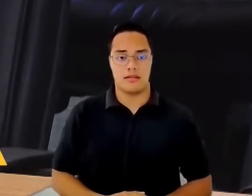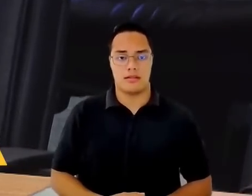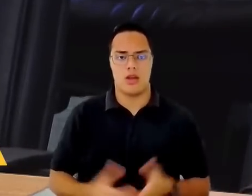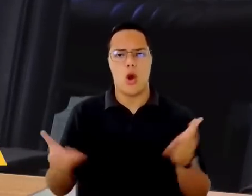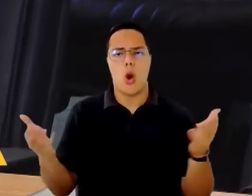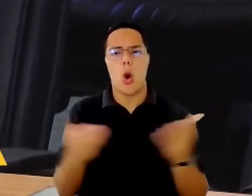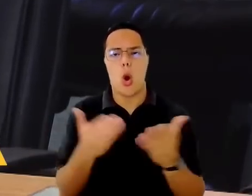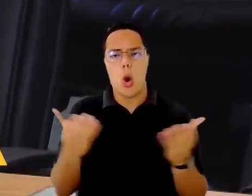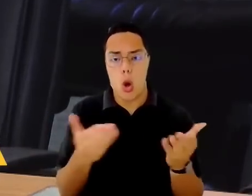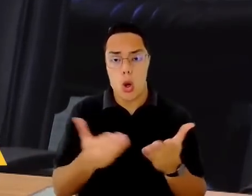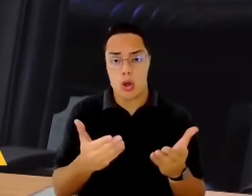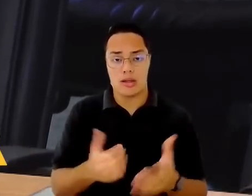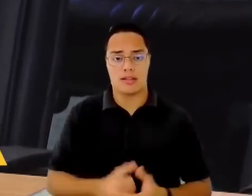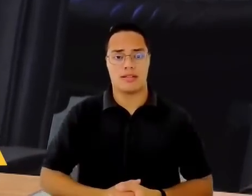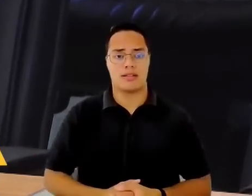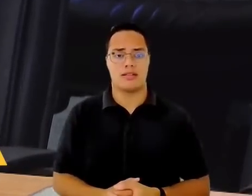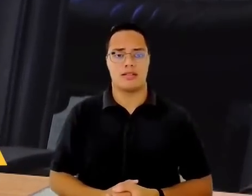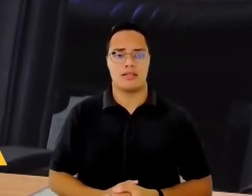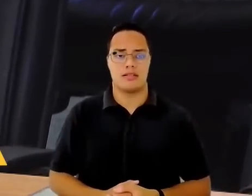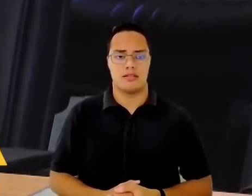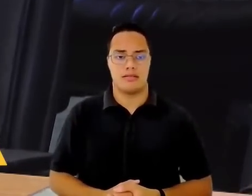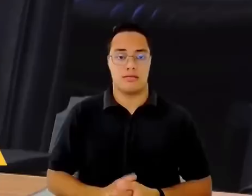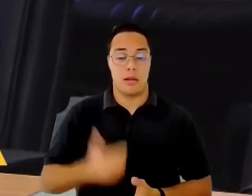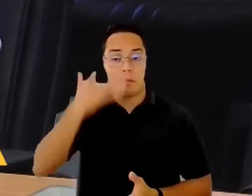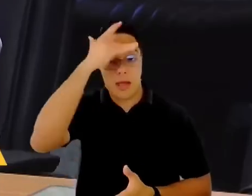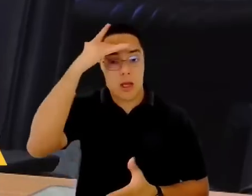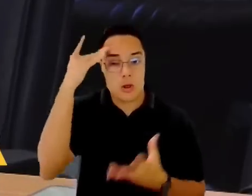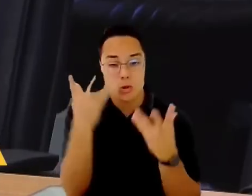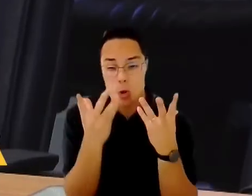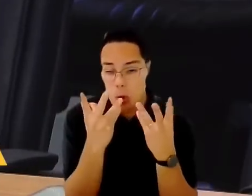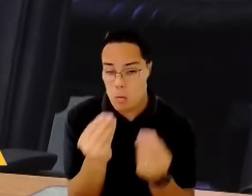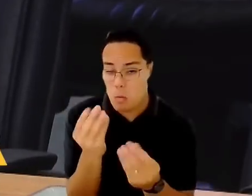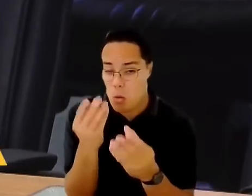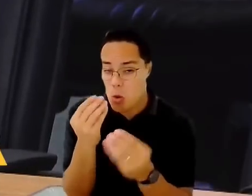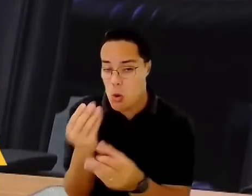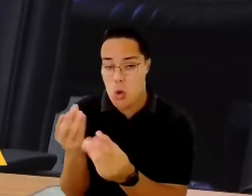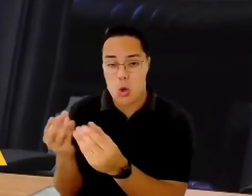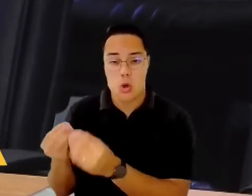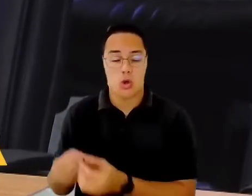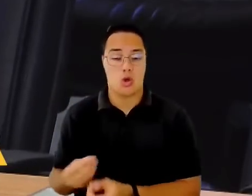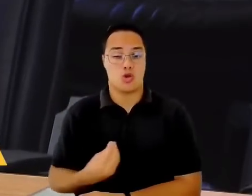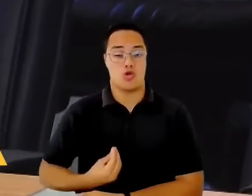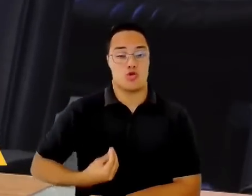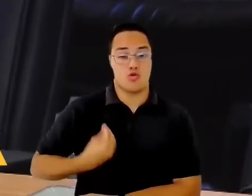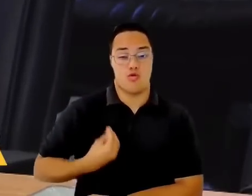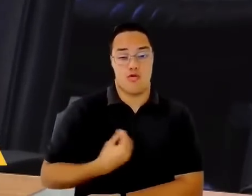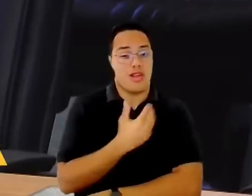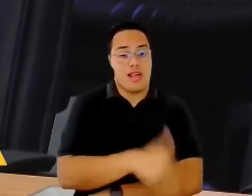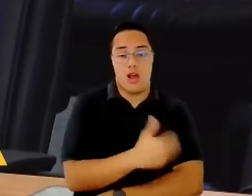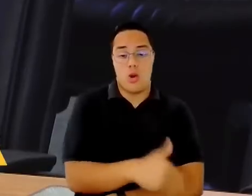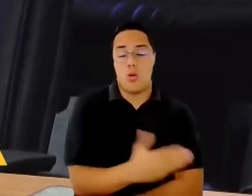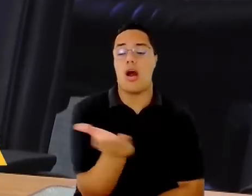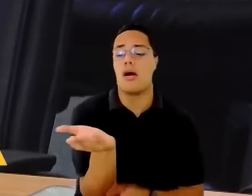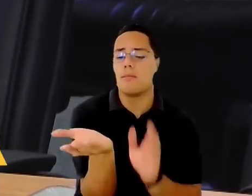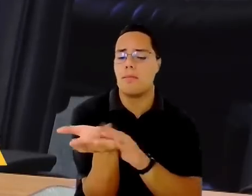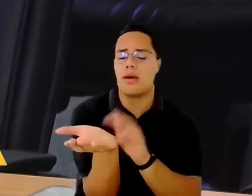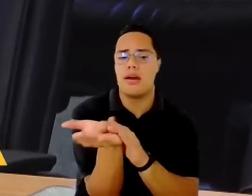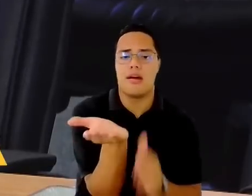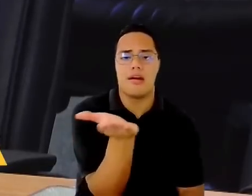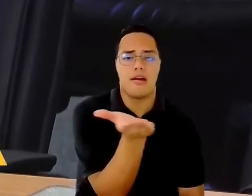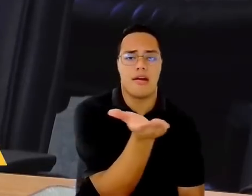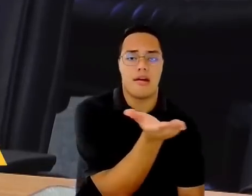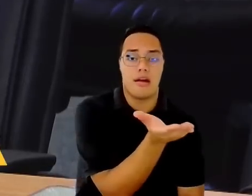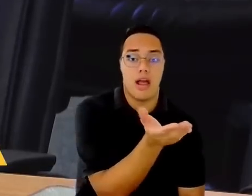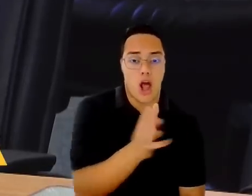imenso de pessoas que estão morando na rua esse pai dos pobres cada vez mais tá deixando as pessoas